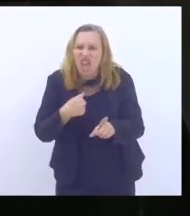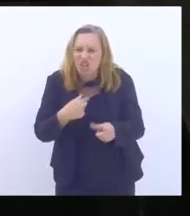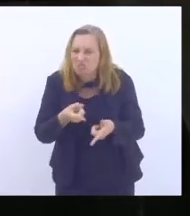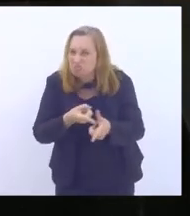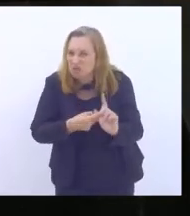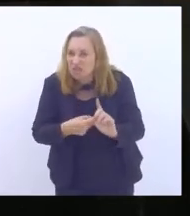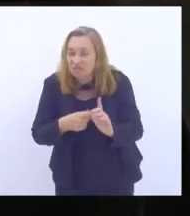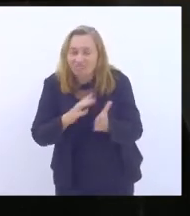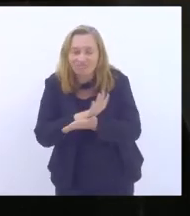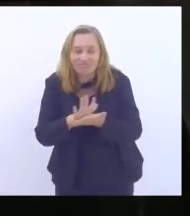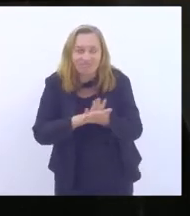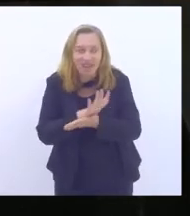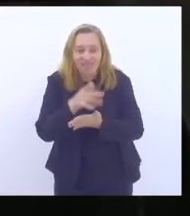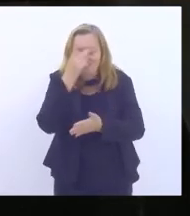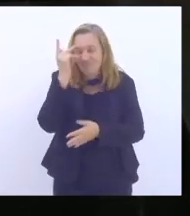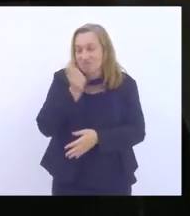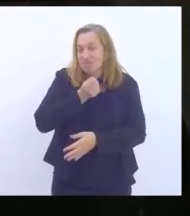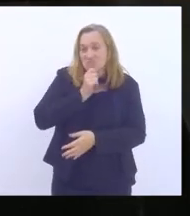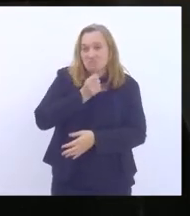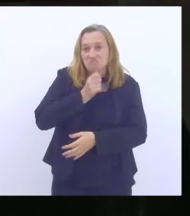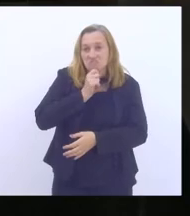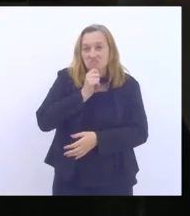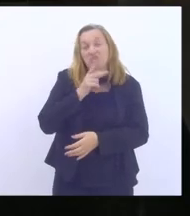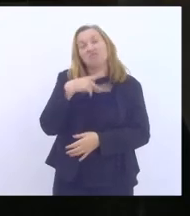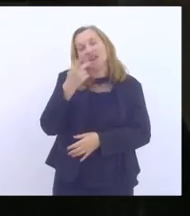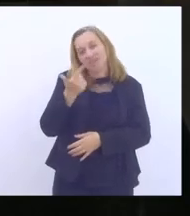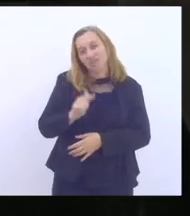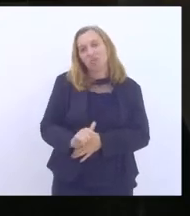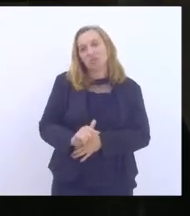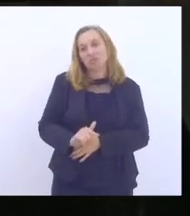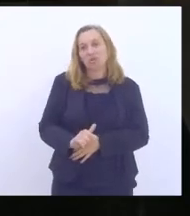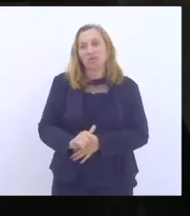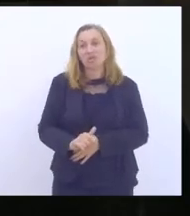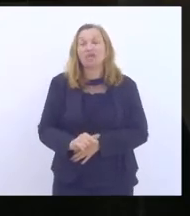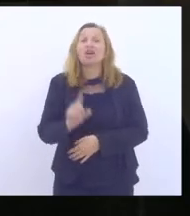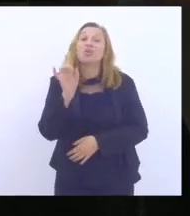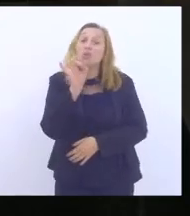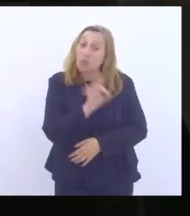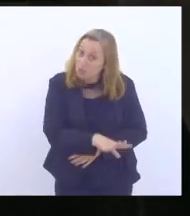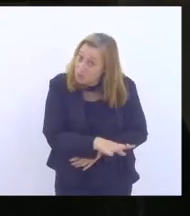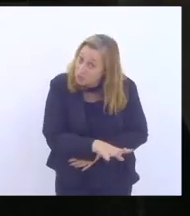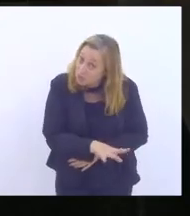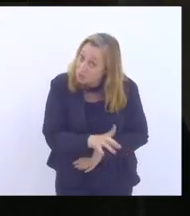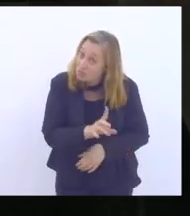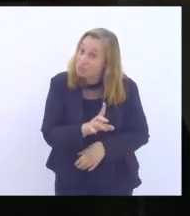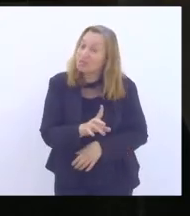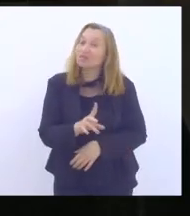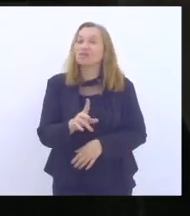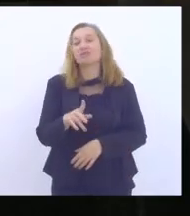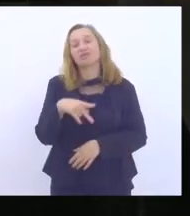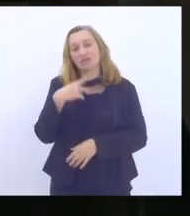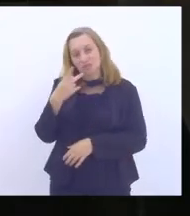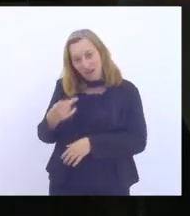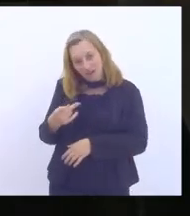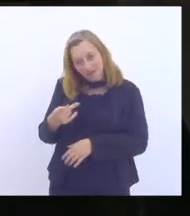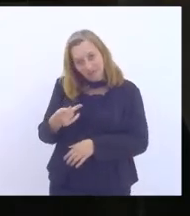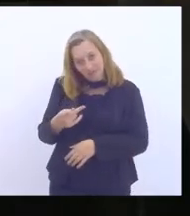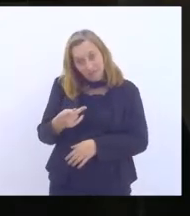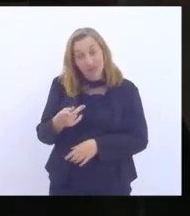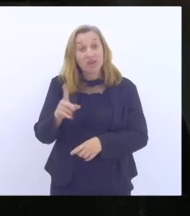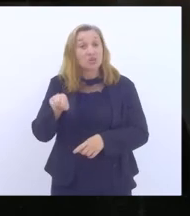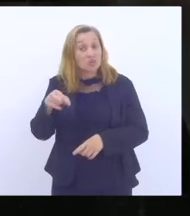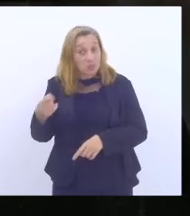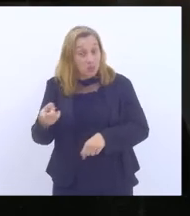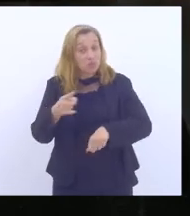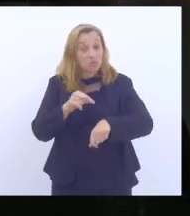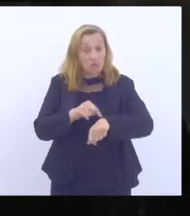devo nada para ninguém eu vou falar mais uma vez é a última vez que eu dou esse recado porque